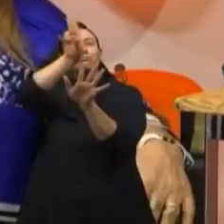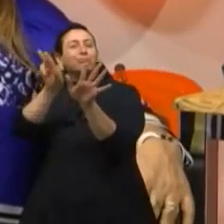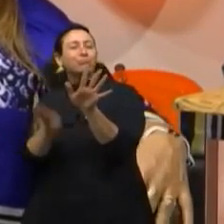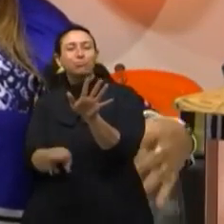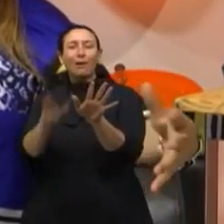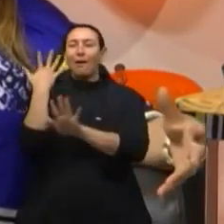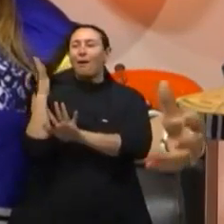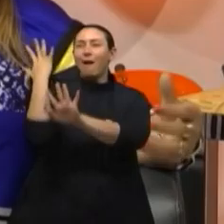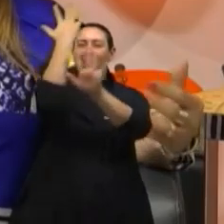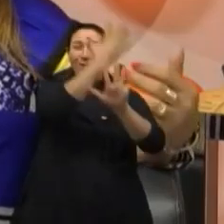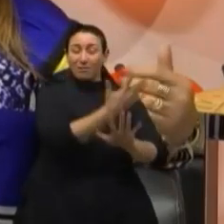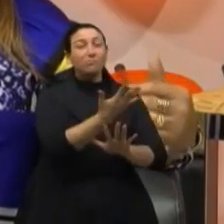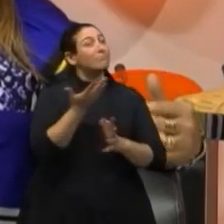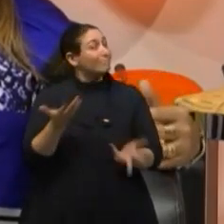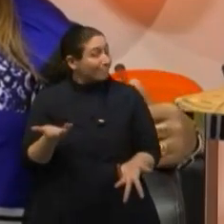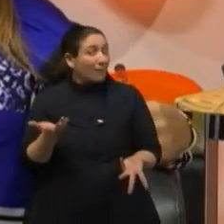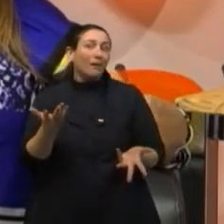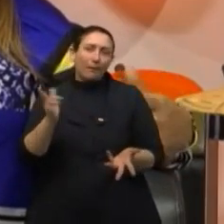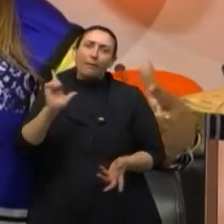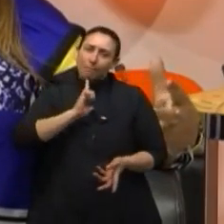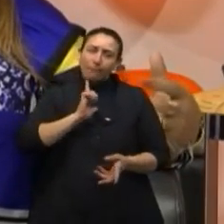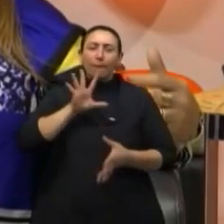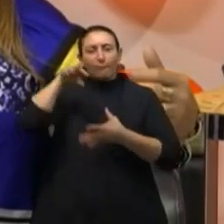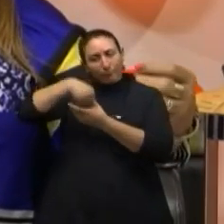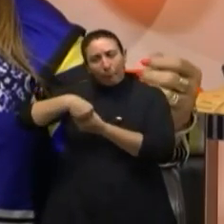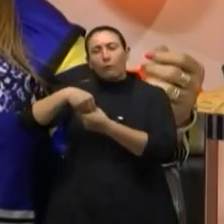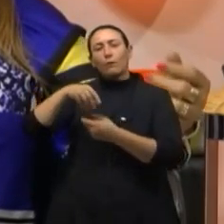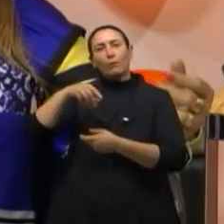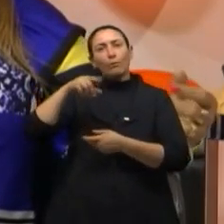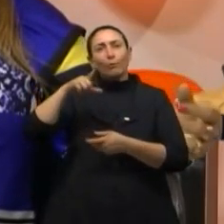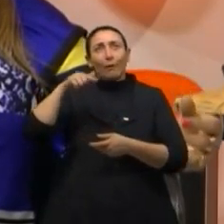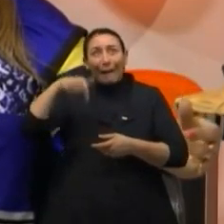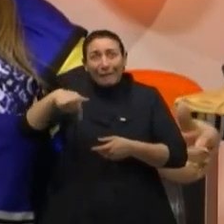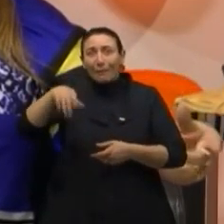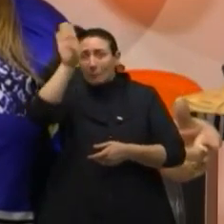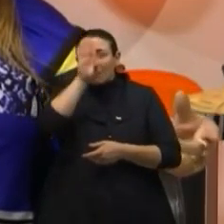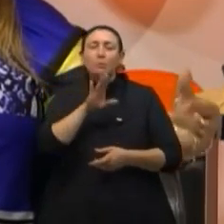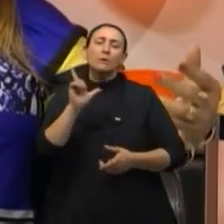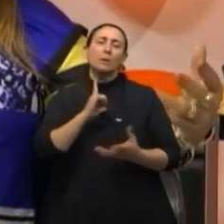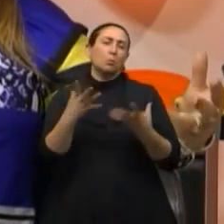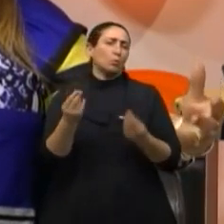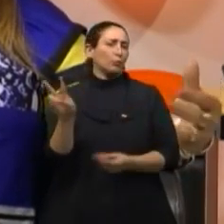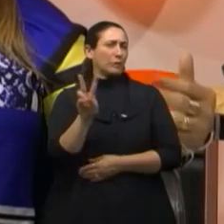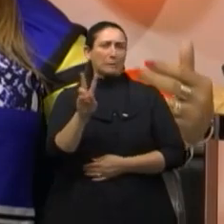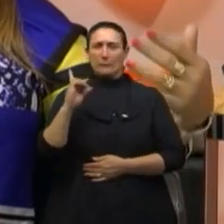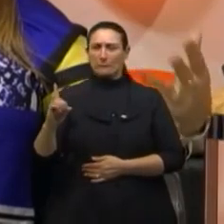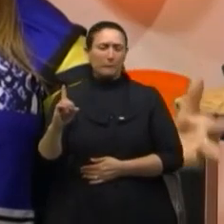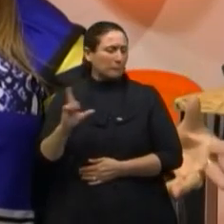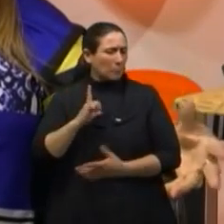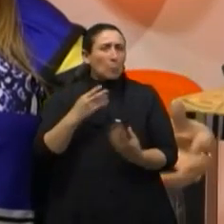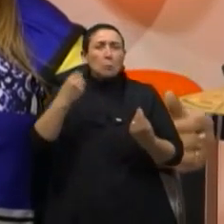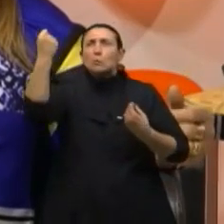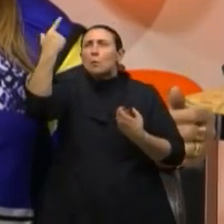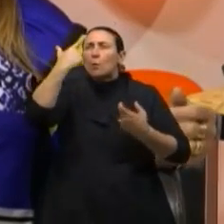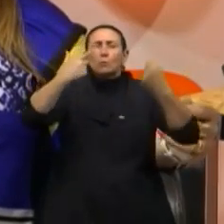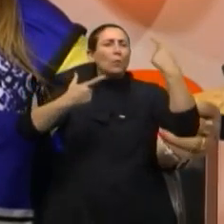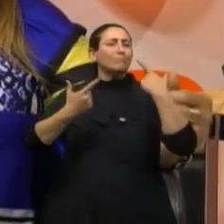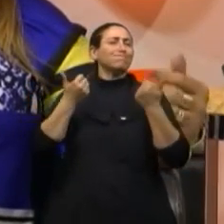exatamente então Eh nós temos outra observação que a gente tem que fazer é que a pessoa